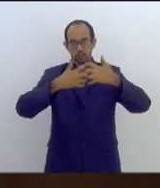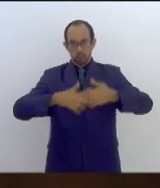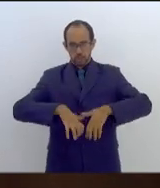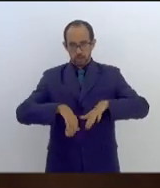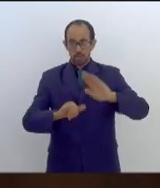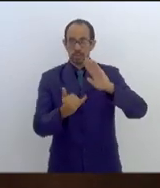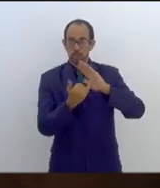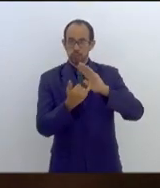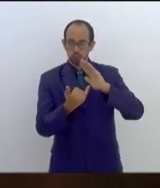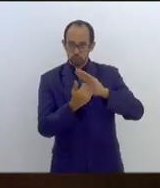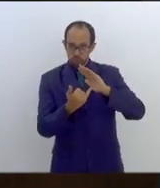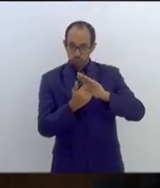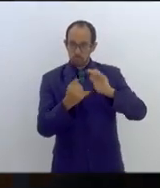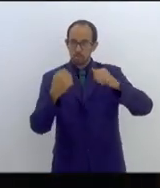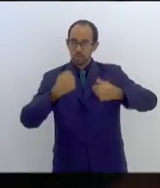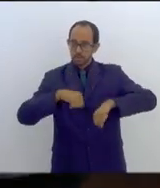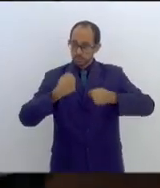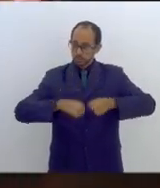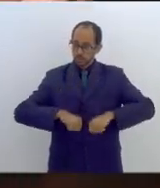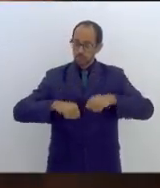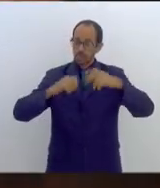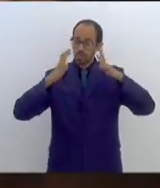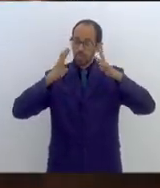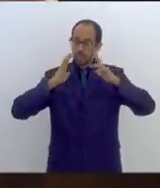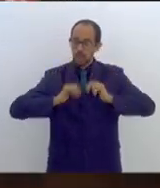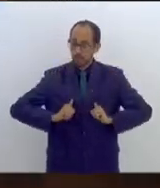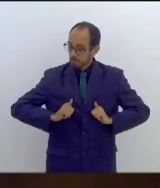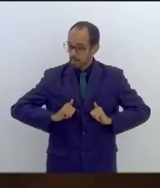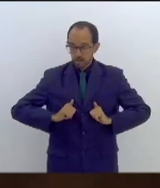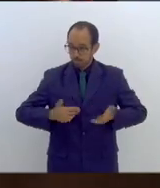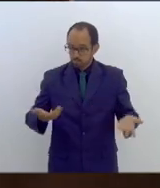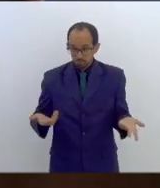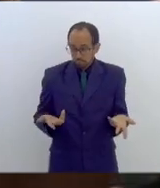deve guardar a pureza de uma lei orgânica